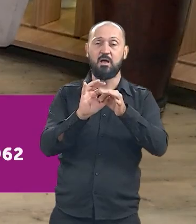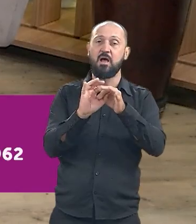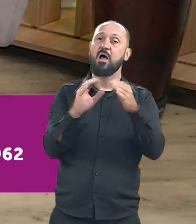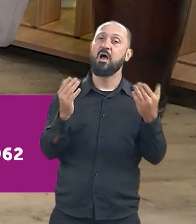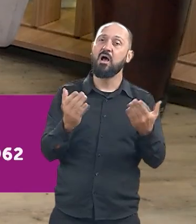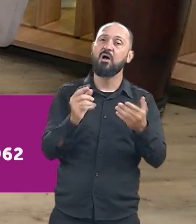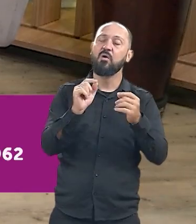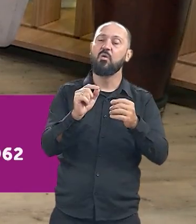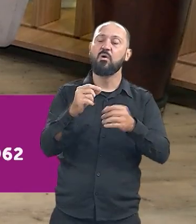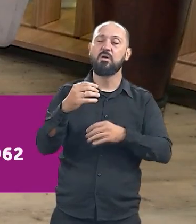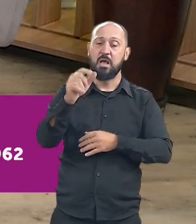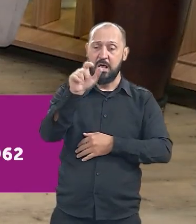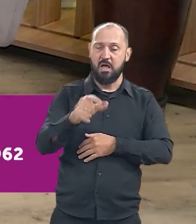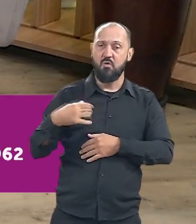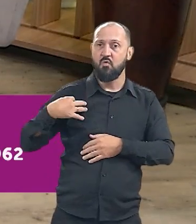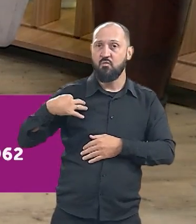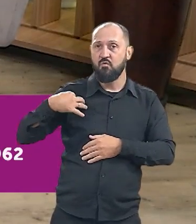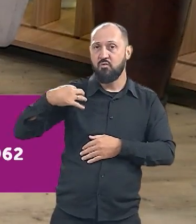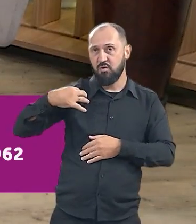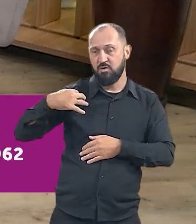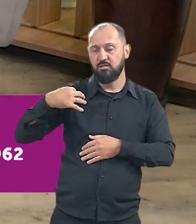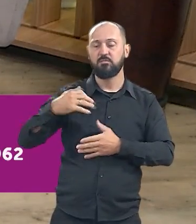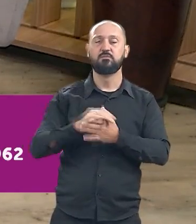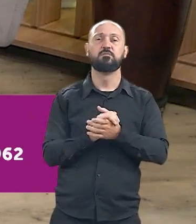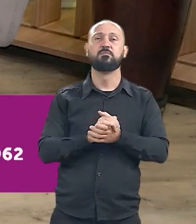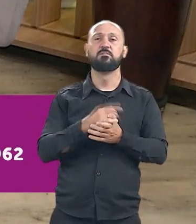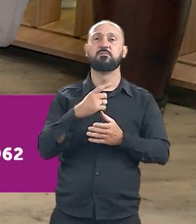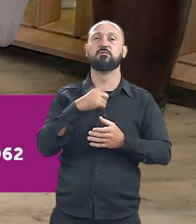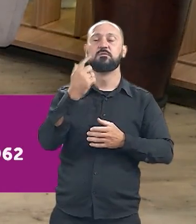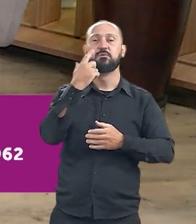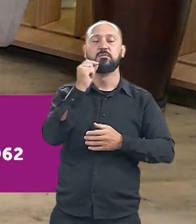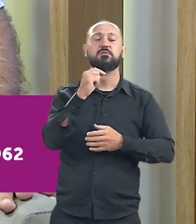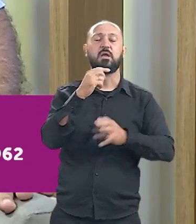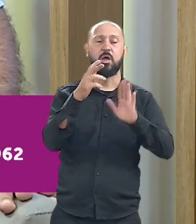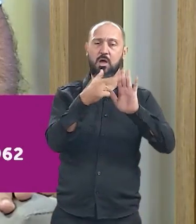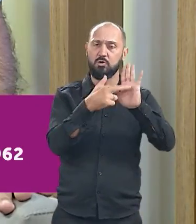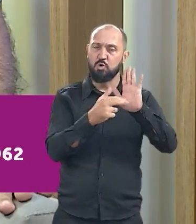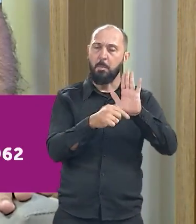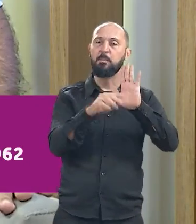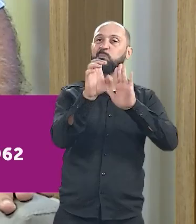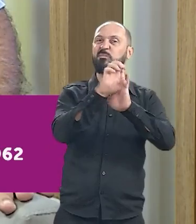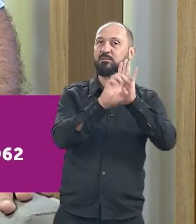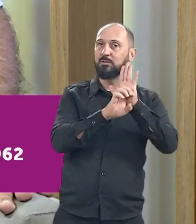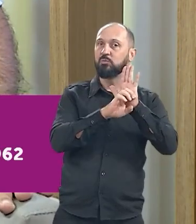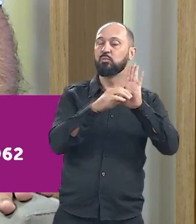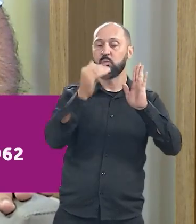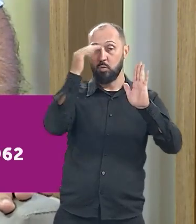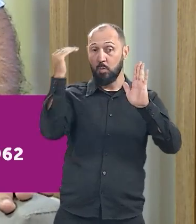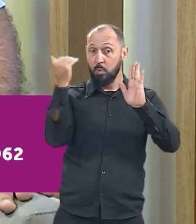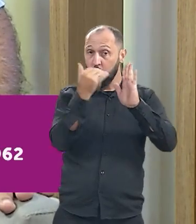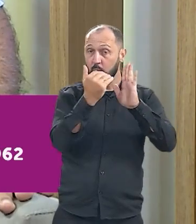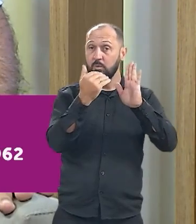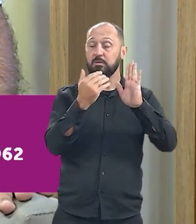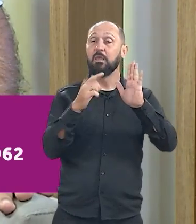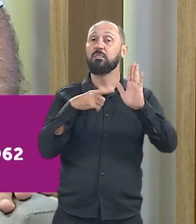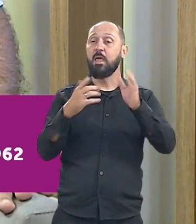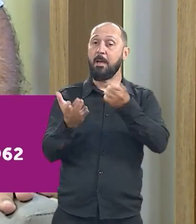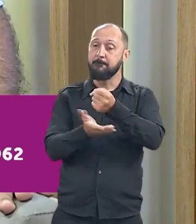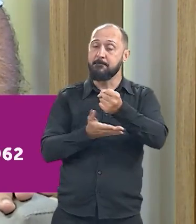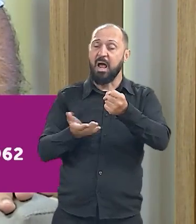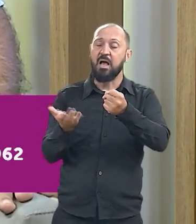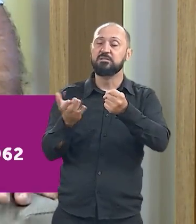tem no posto, tem o seu regimento, tem o seu estatuto, né, tem toda uma estrutura de coordenação, de